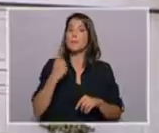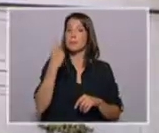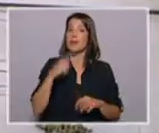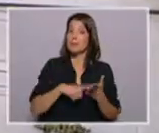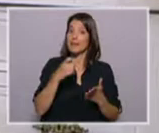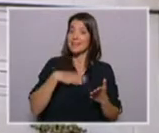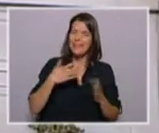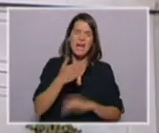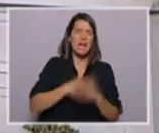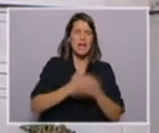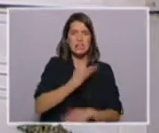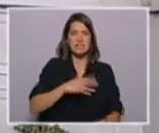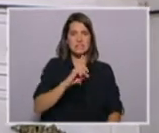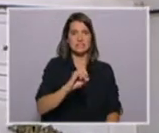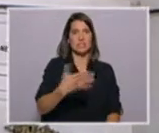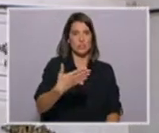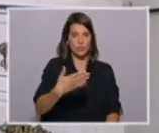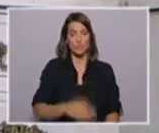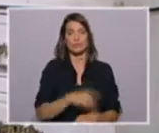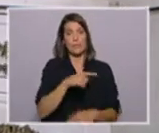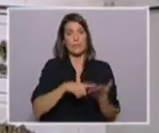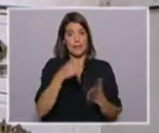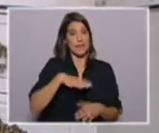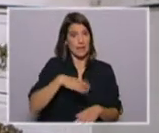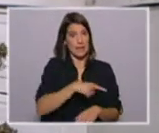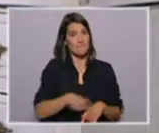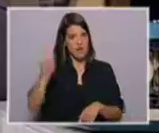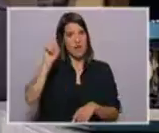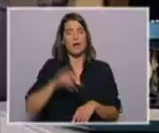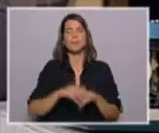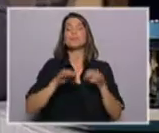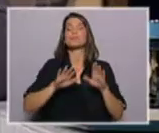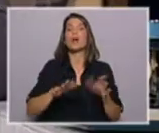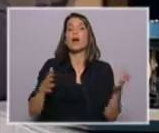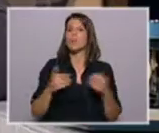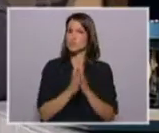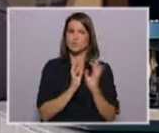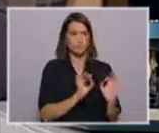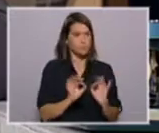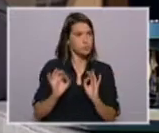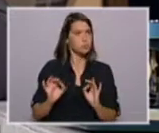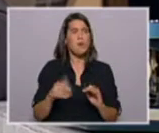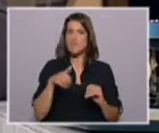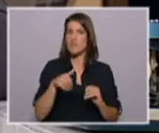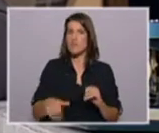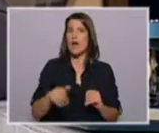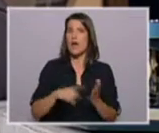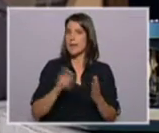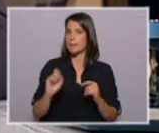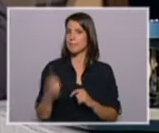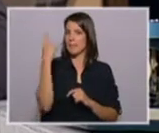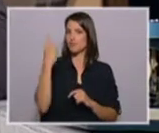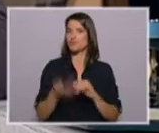primeiros, estamos a falar de 61. Estamos a falar de 61. E tinha tudo planeado para ser primeiro do